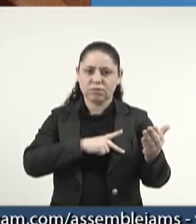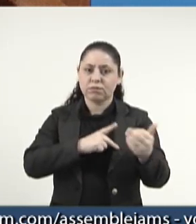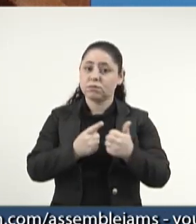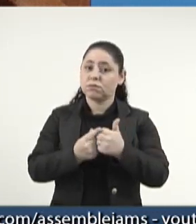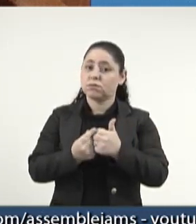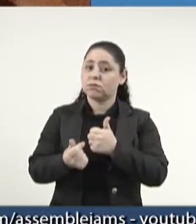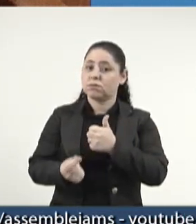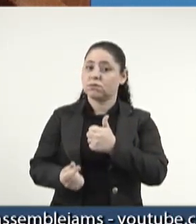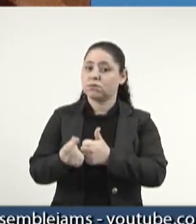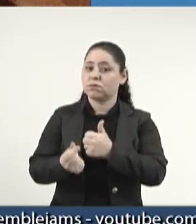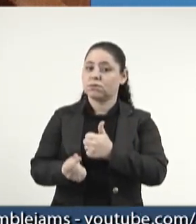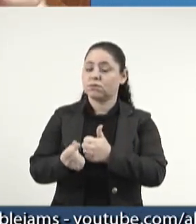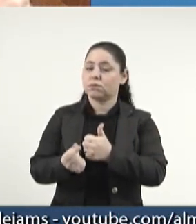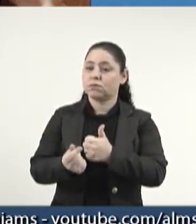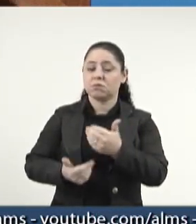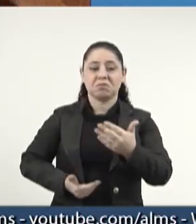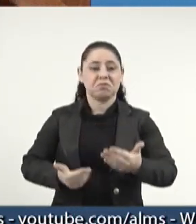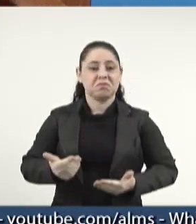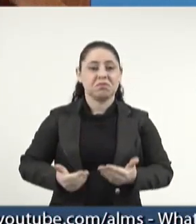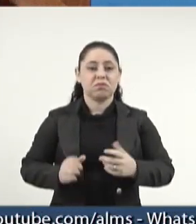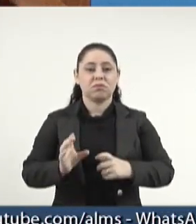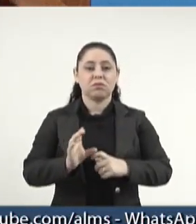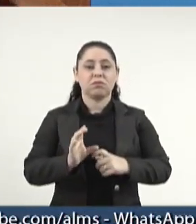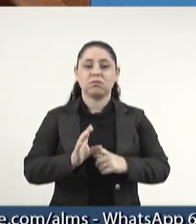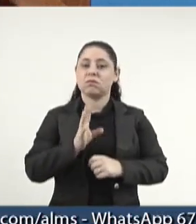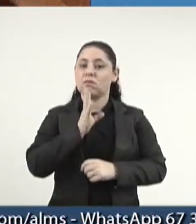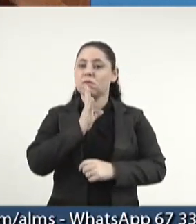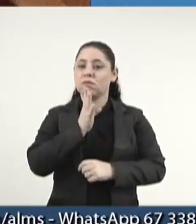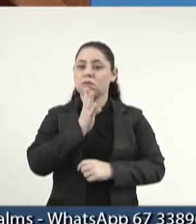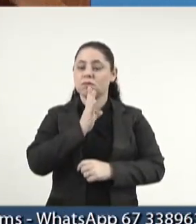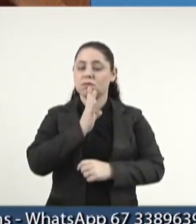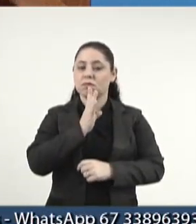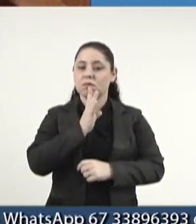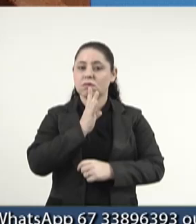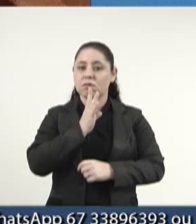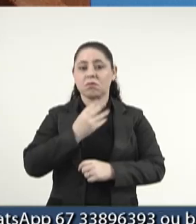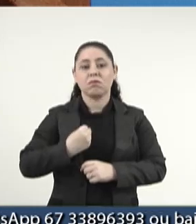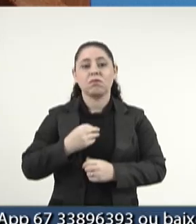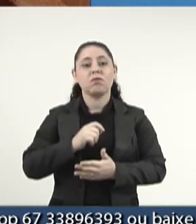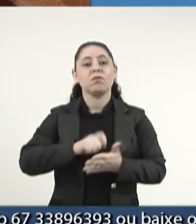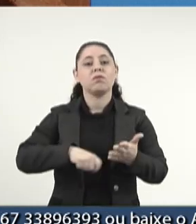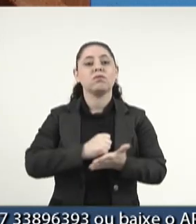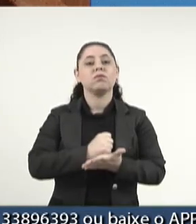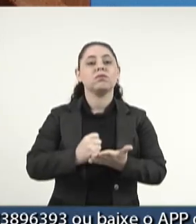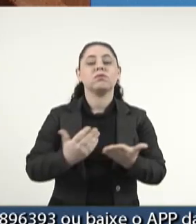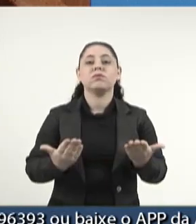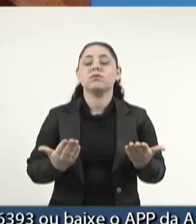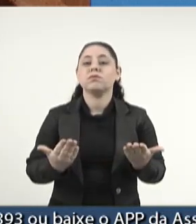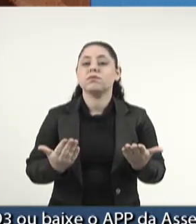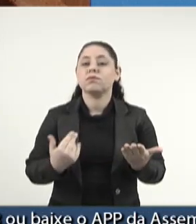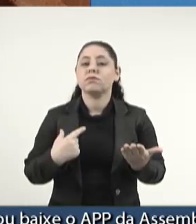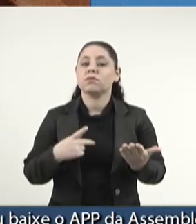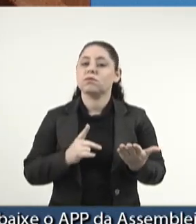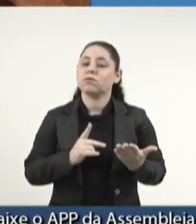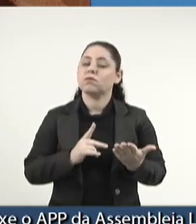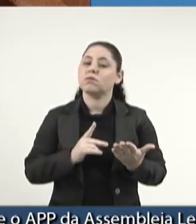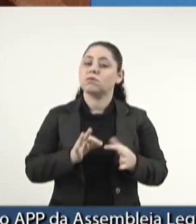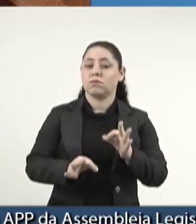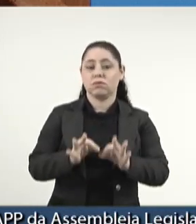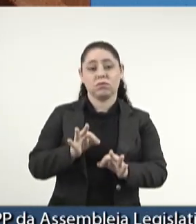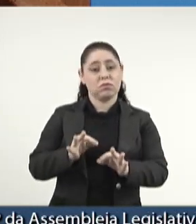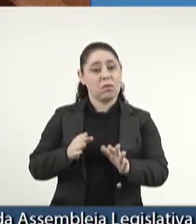de Contas, sem que os servidores da Cacemes conheçam a existência desse contrato. Isso parou no Poder